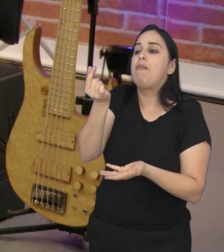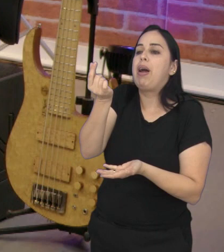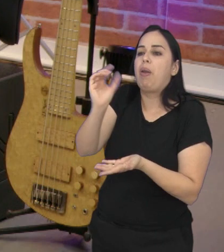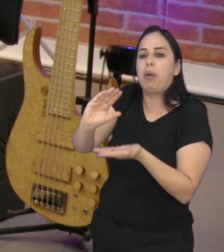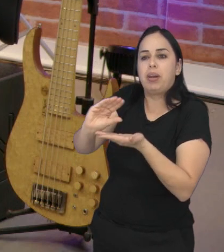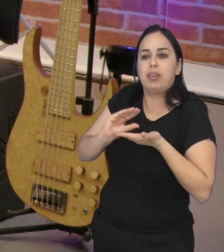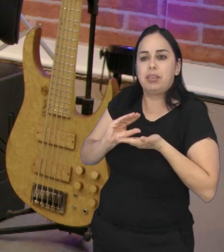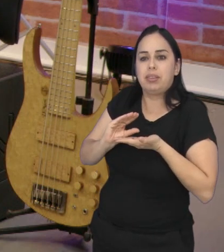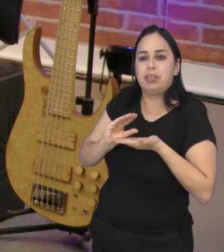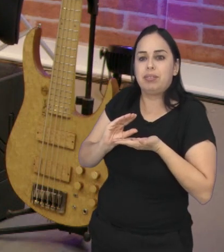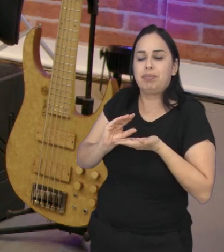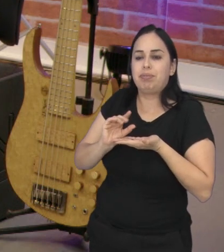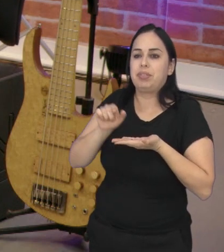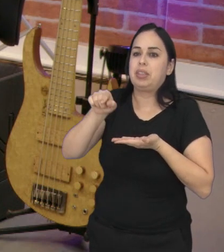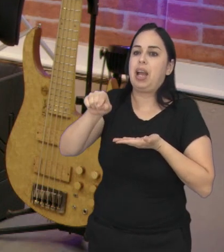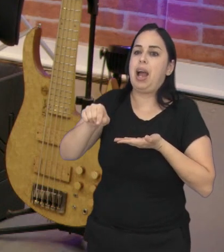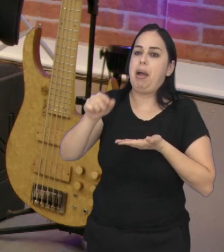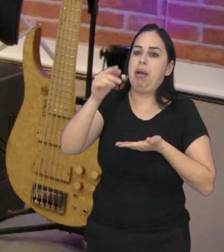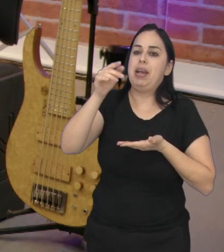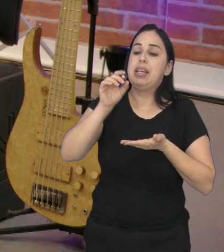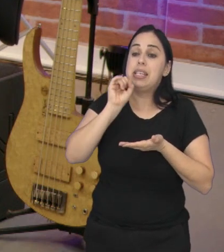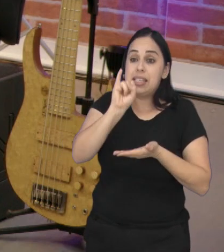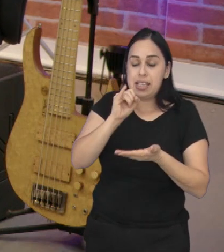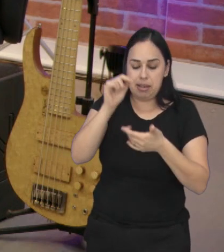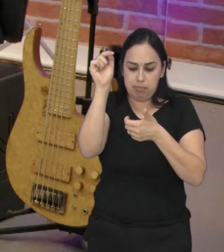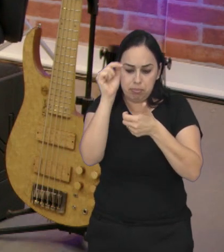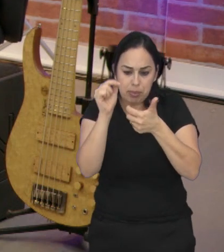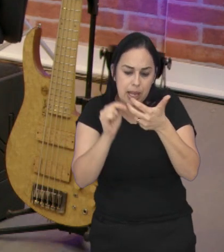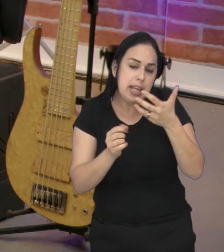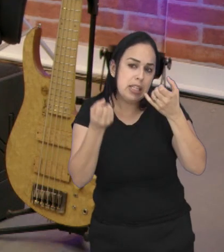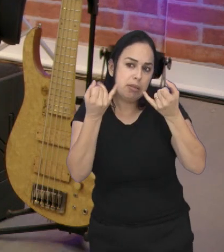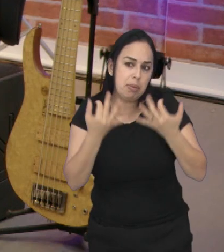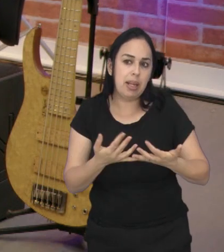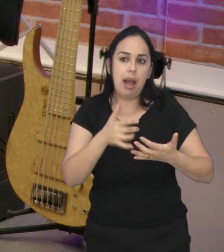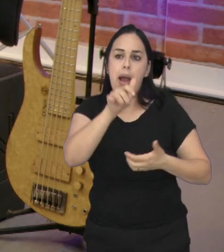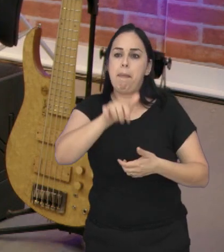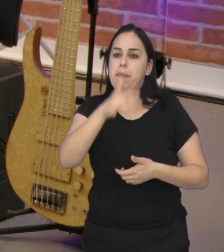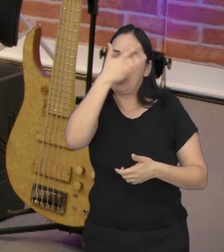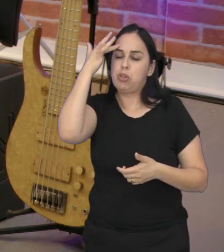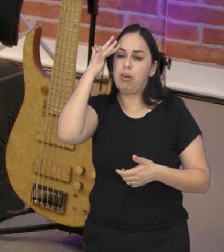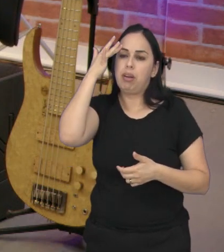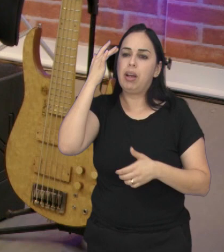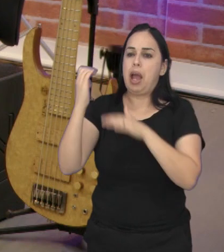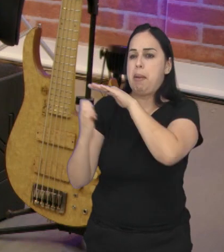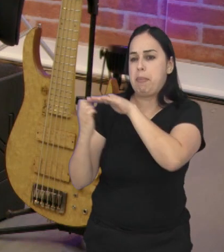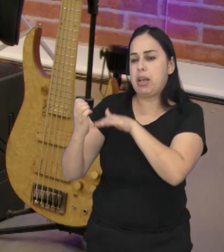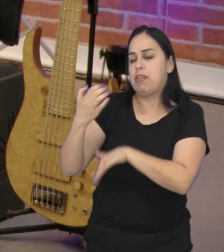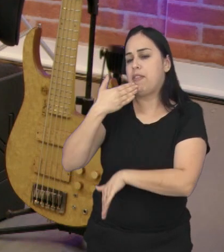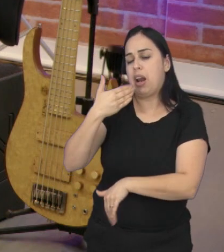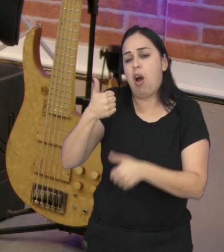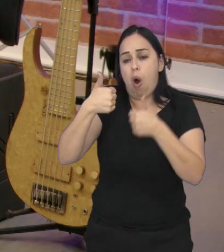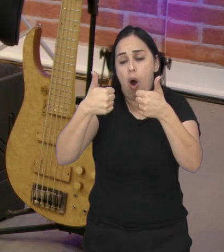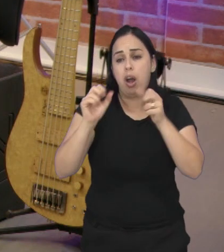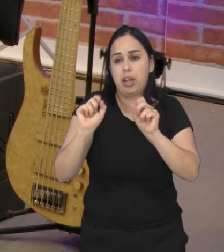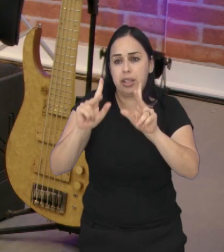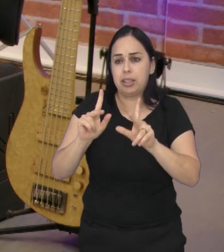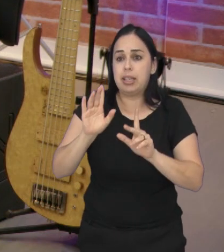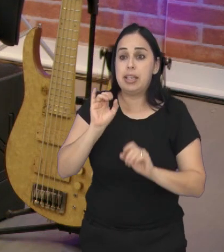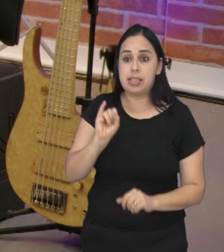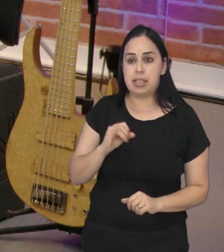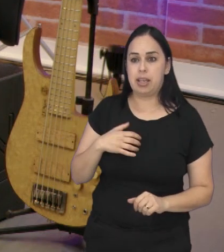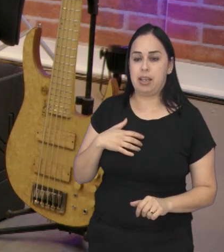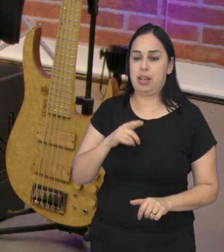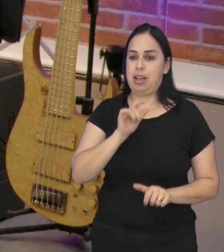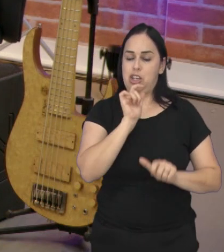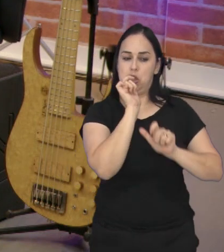final, quando você fala é isso que eu cobro, o cara fala, pô, é justo. Agora o justo é eu fazer isso. O